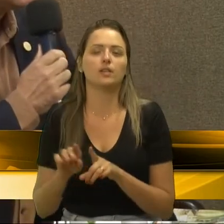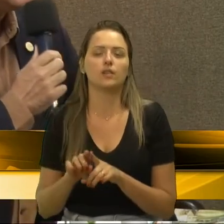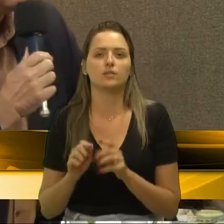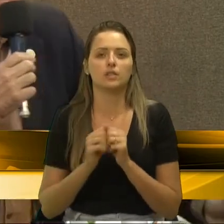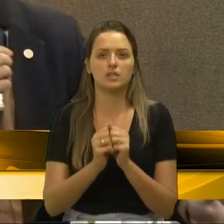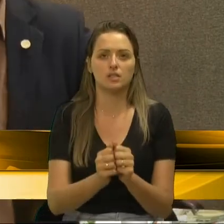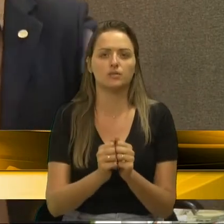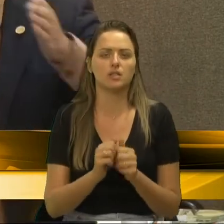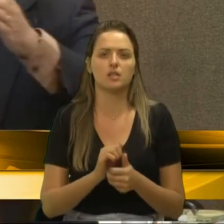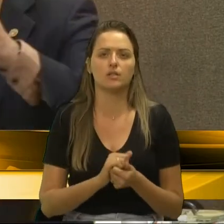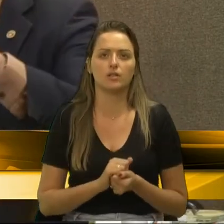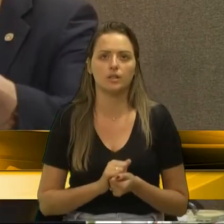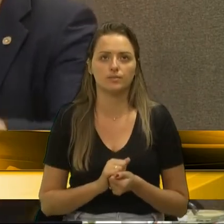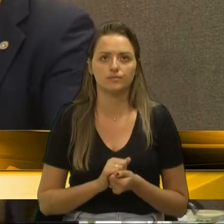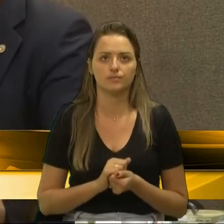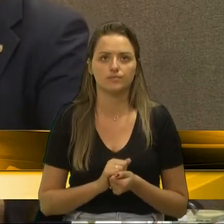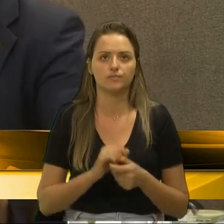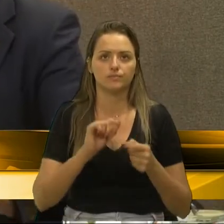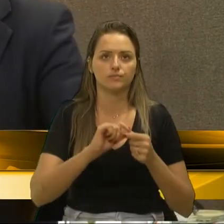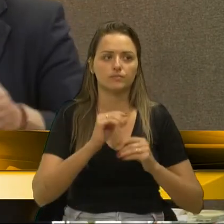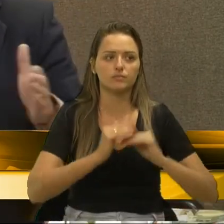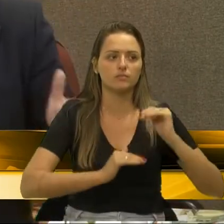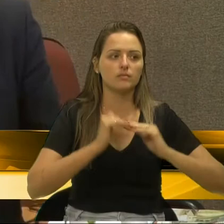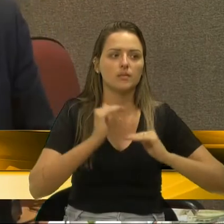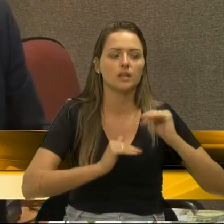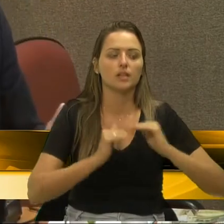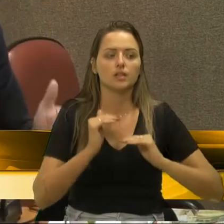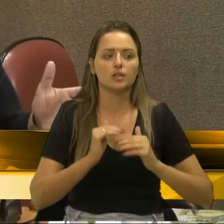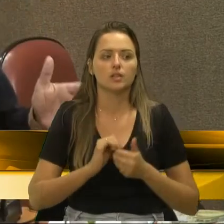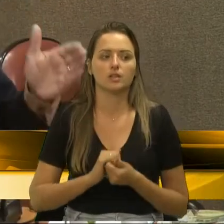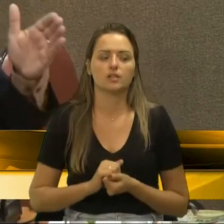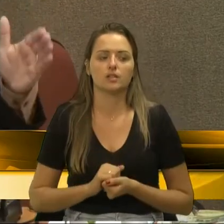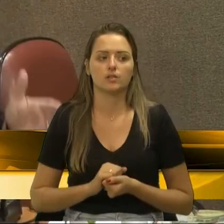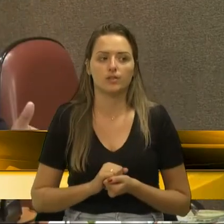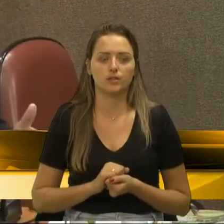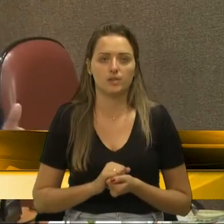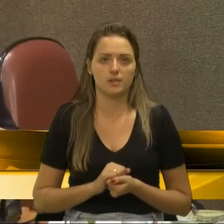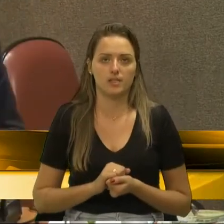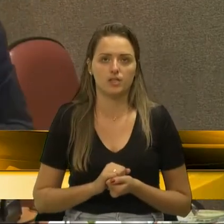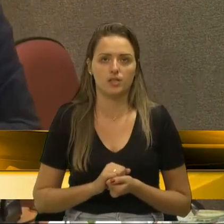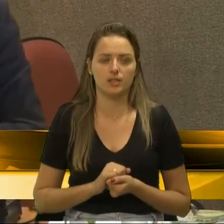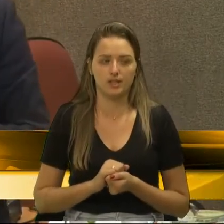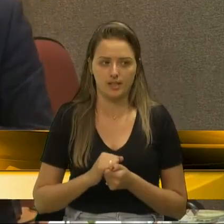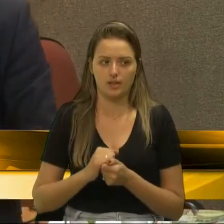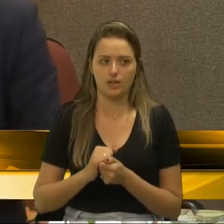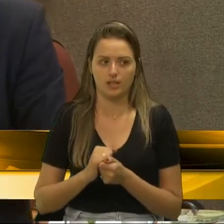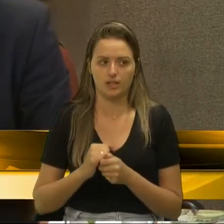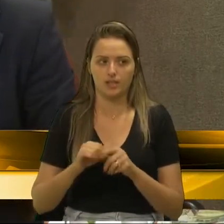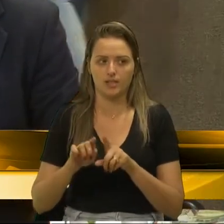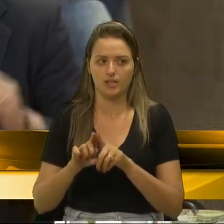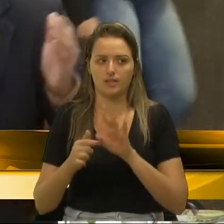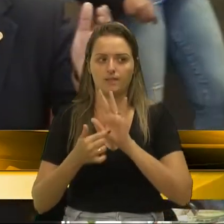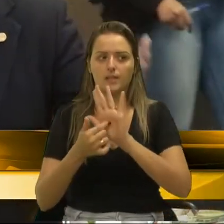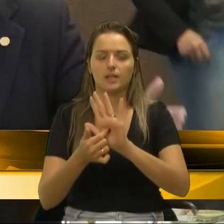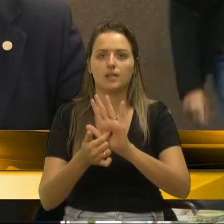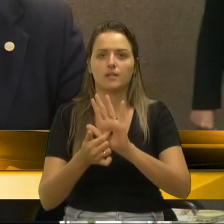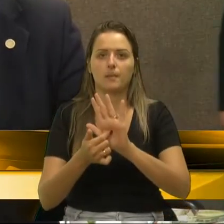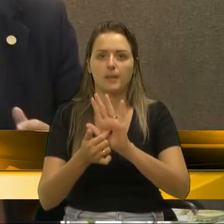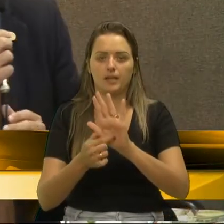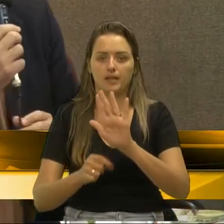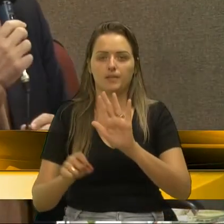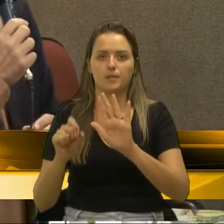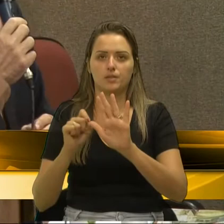projetos executivos e vai executar a obra. No entanto, não está previsto dentro desses 200 milhões a